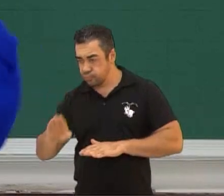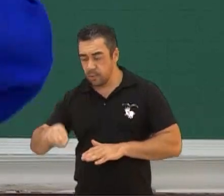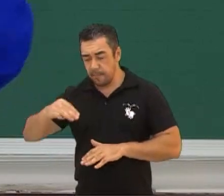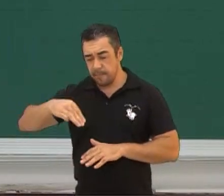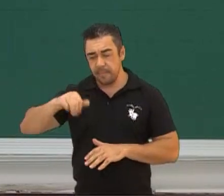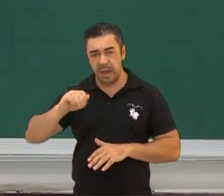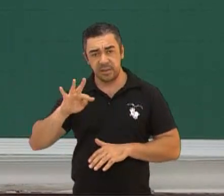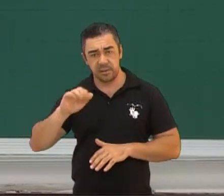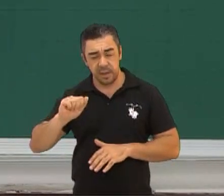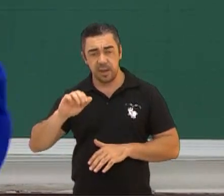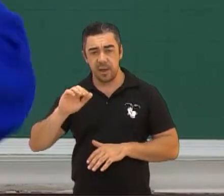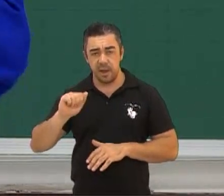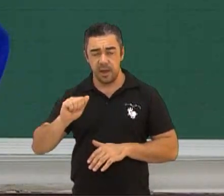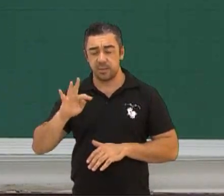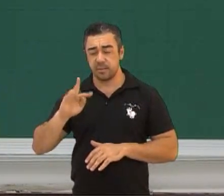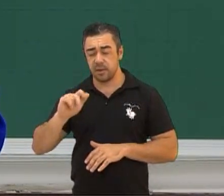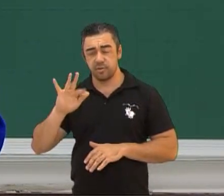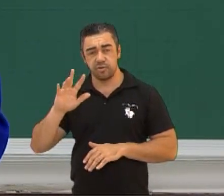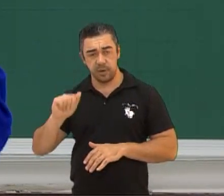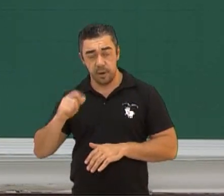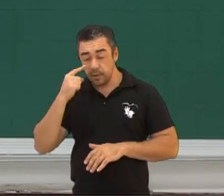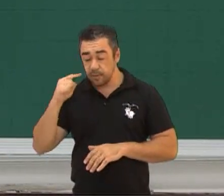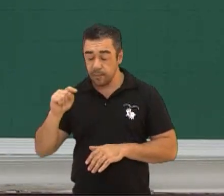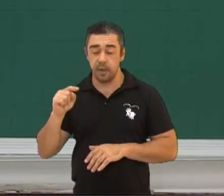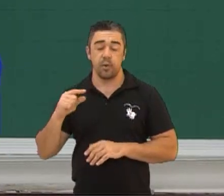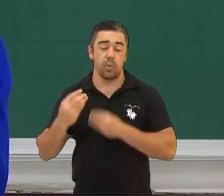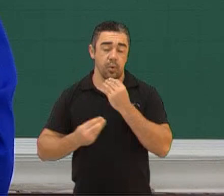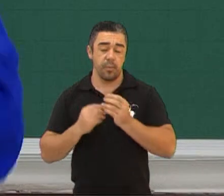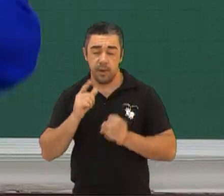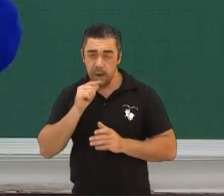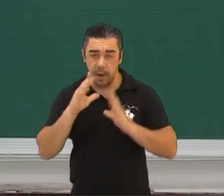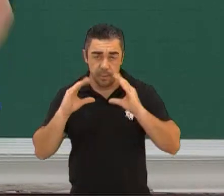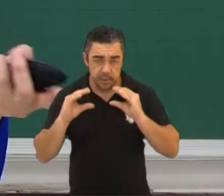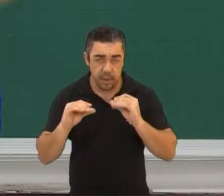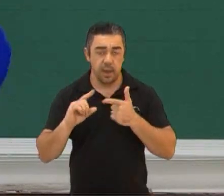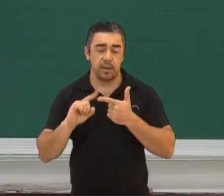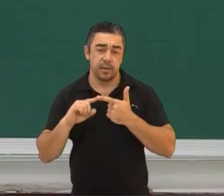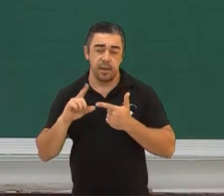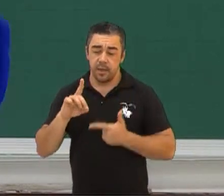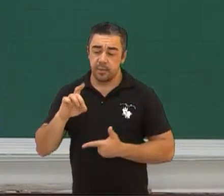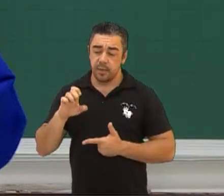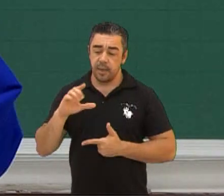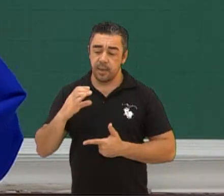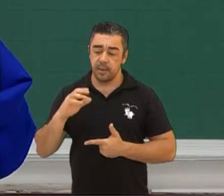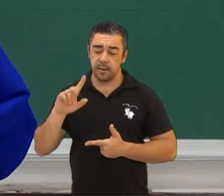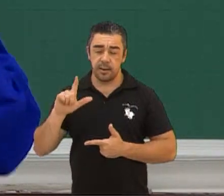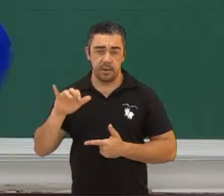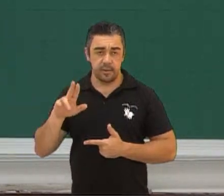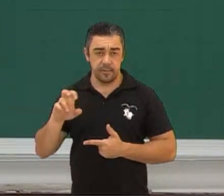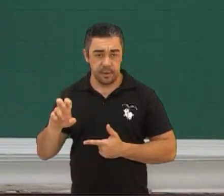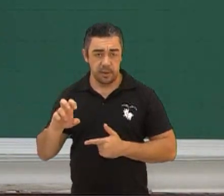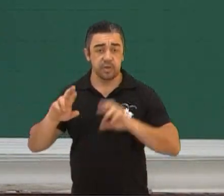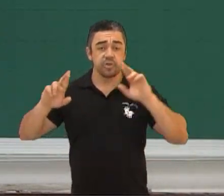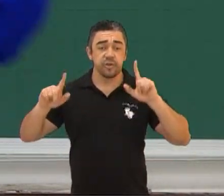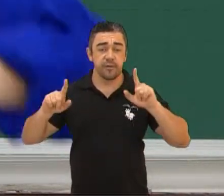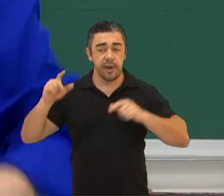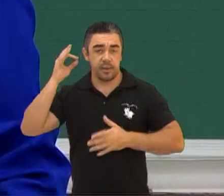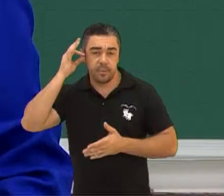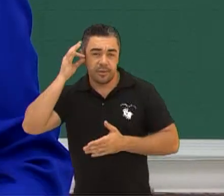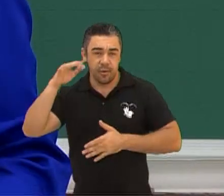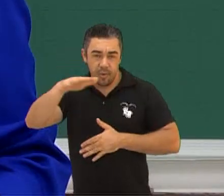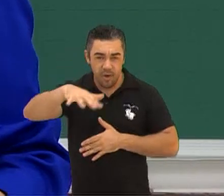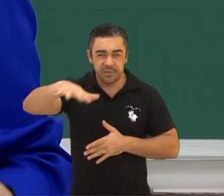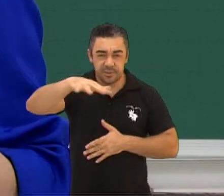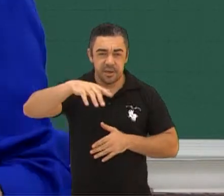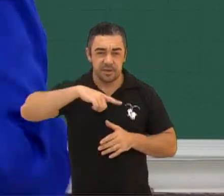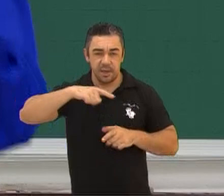bem próprias ligadas à umidade, o declive, principalmente na serra, o que se diferencia da região dos Campos Gerais e ainda se diferencia